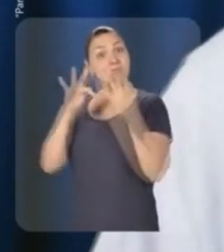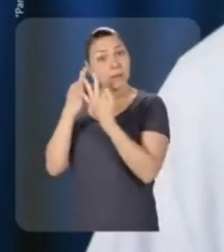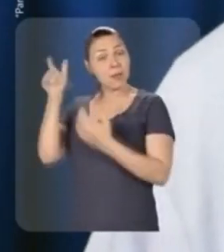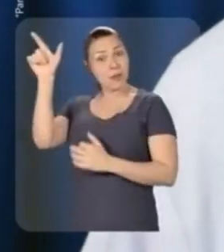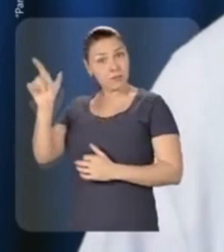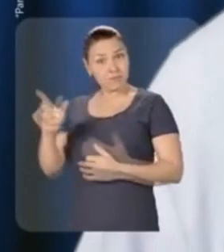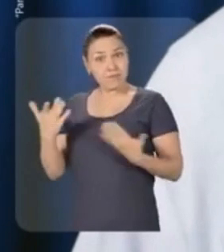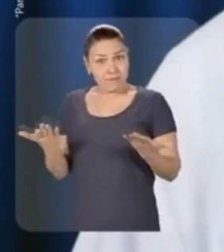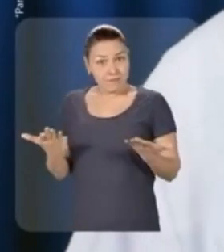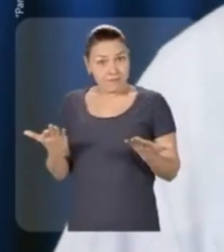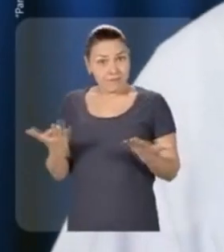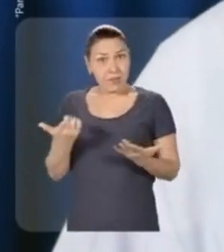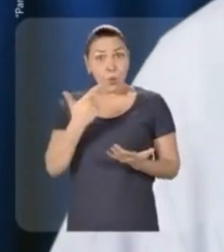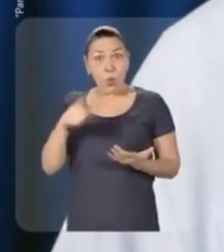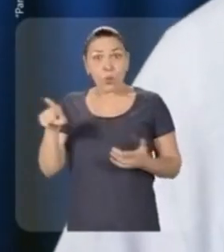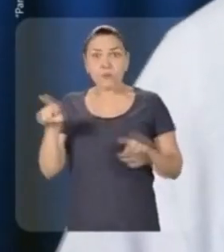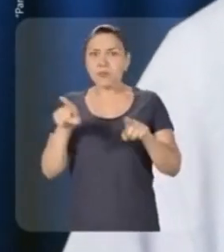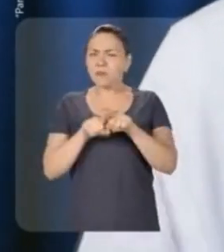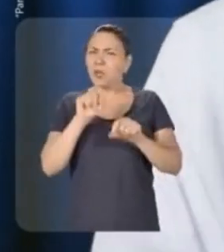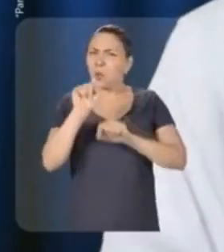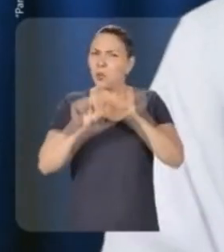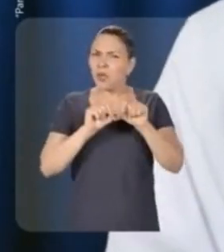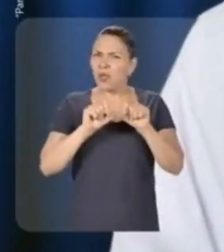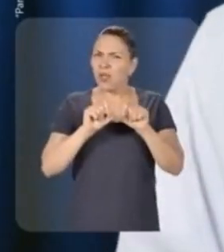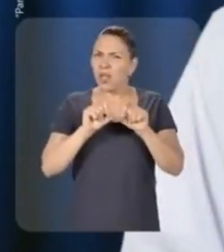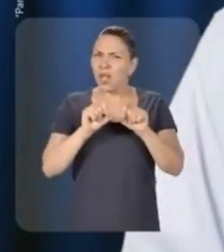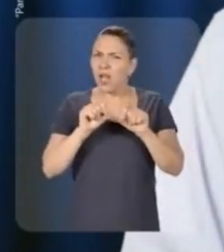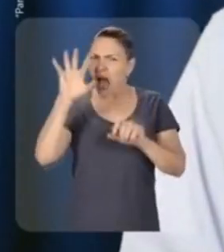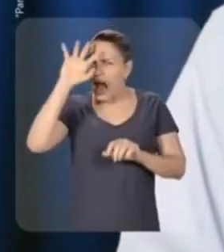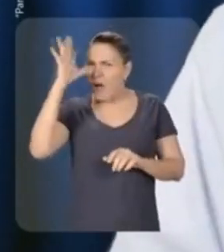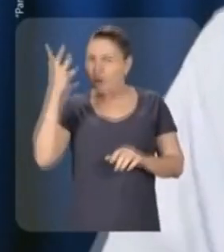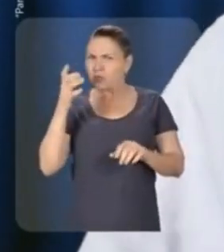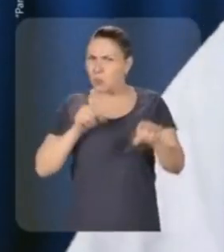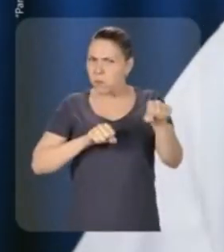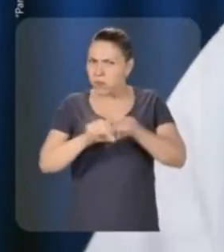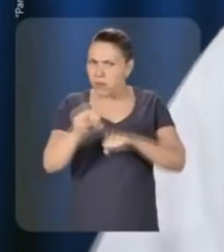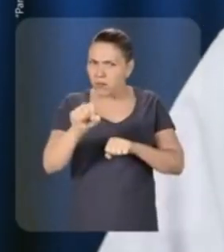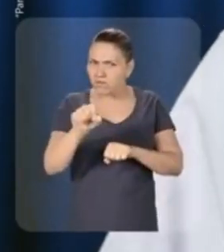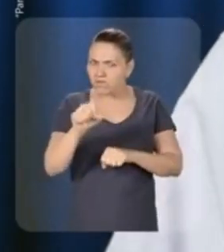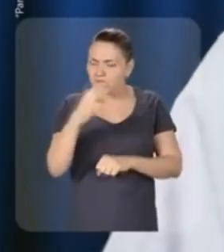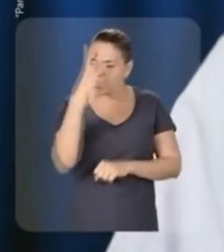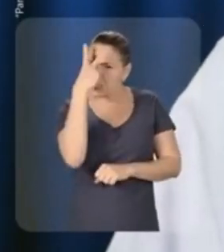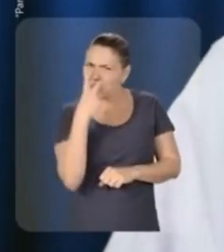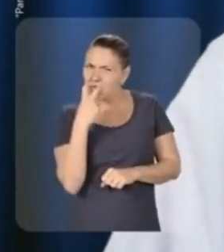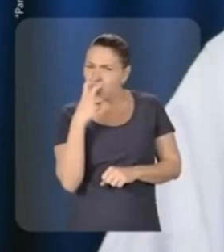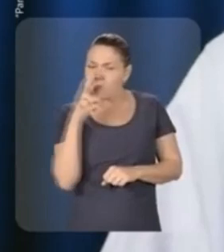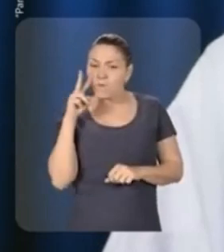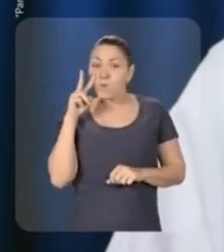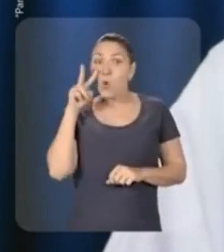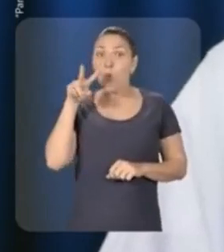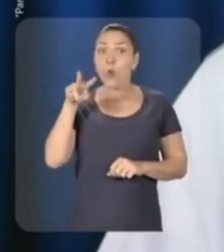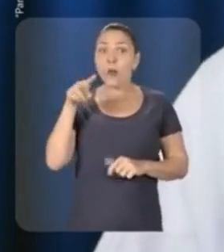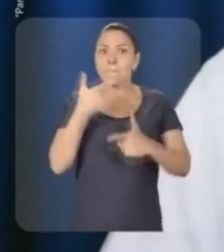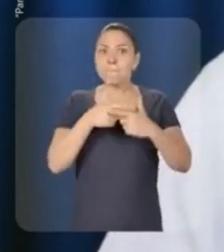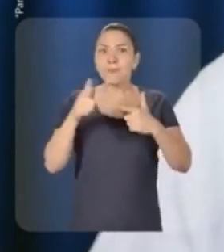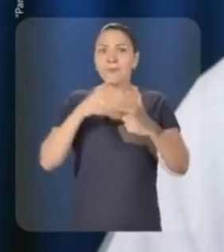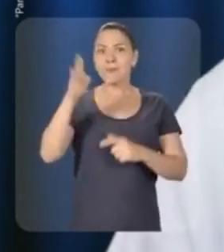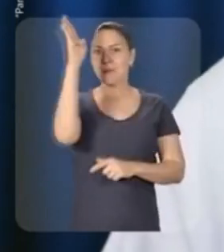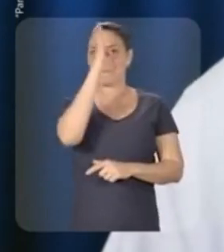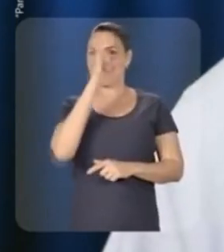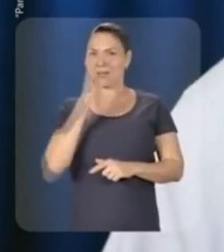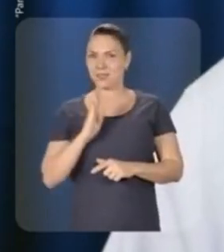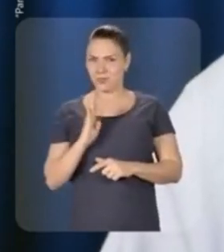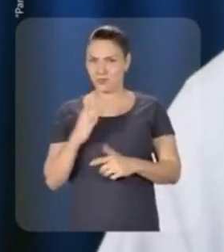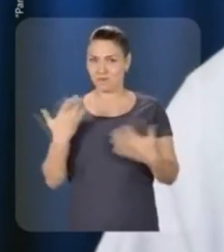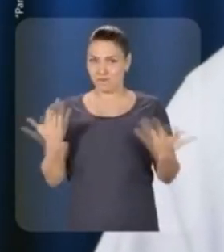sua família. Outra coisa é não deixar que esse acontecimento nos impeça de olhar com cuidado para os